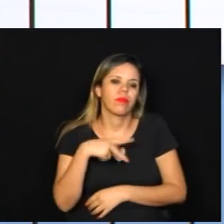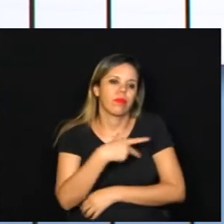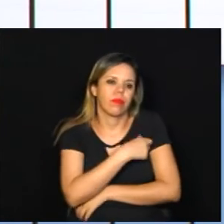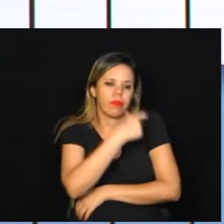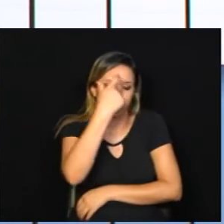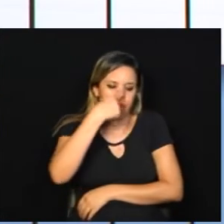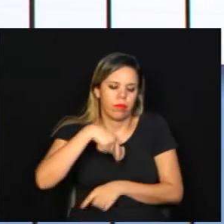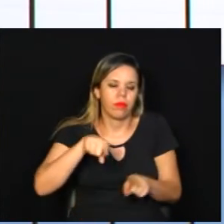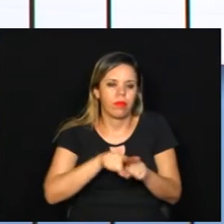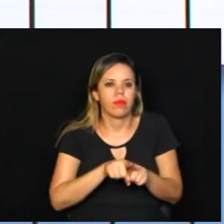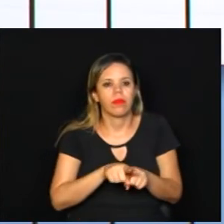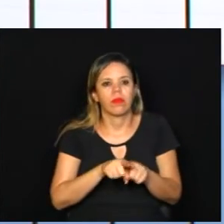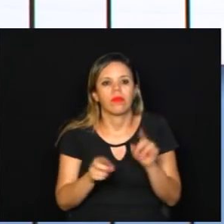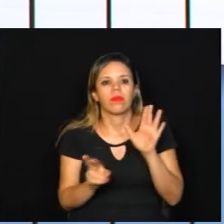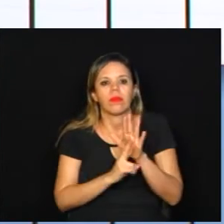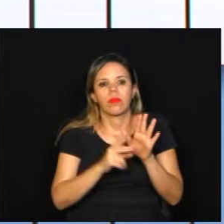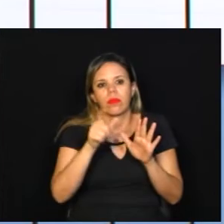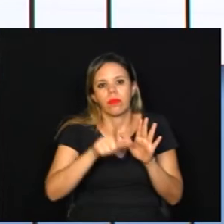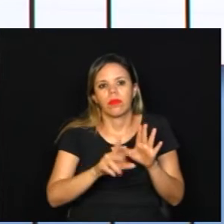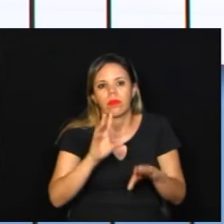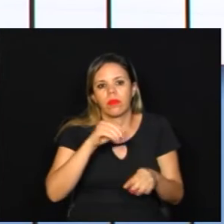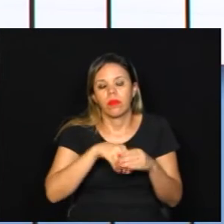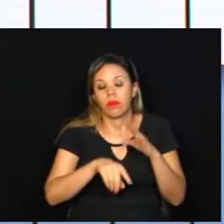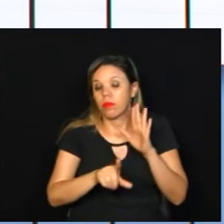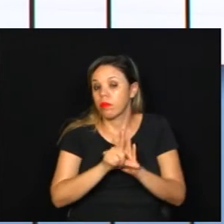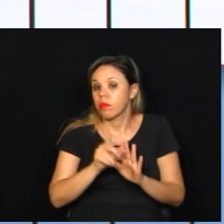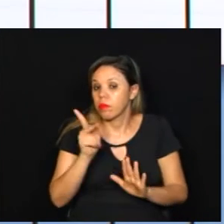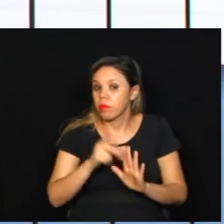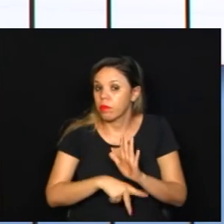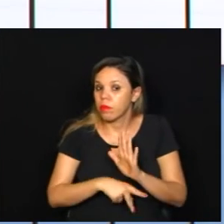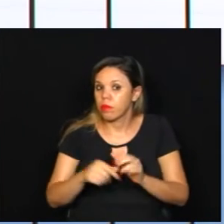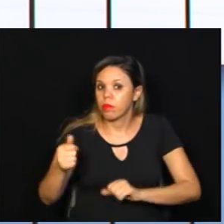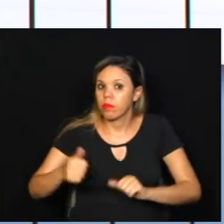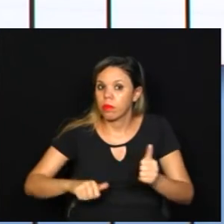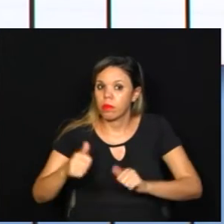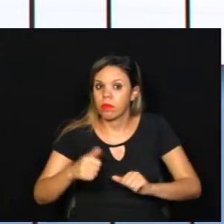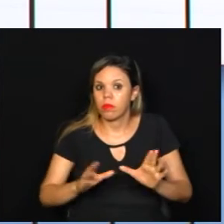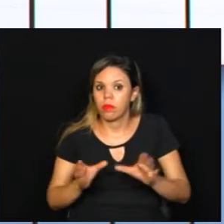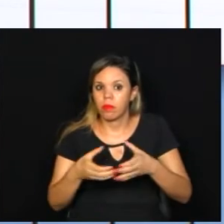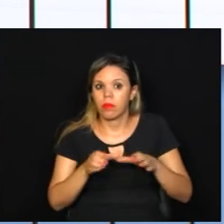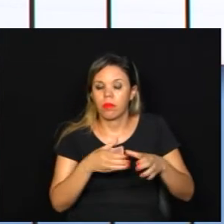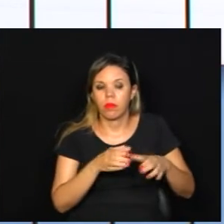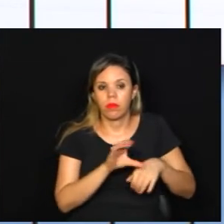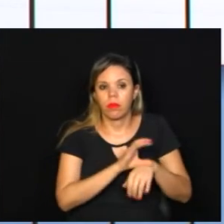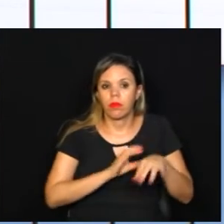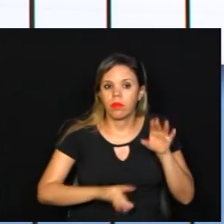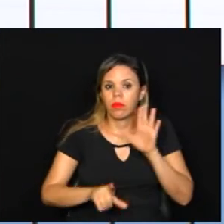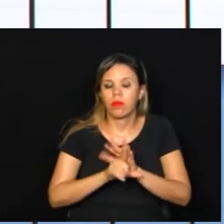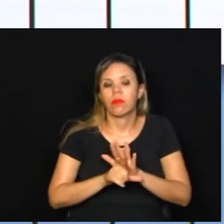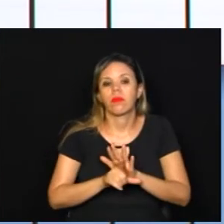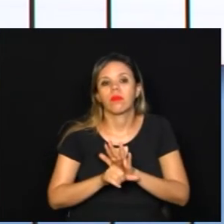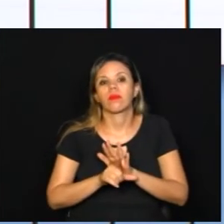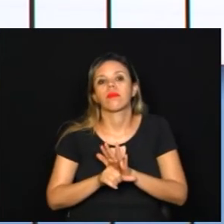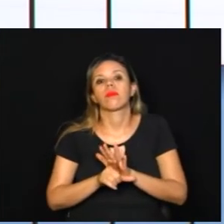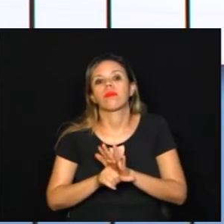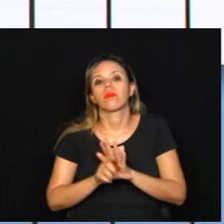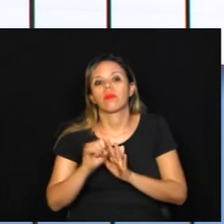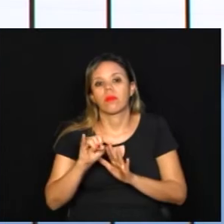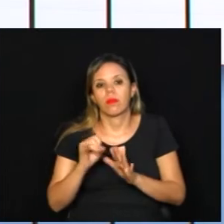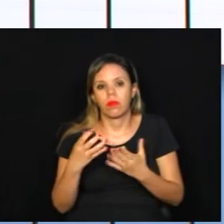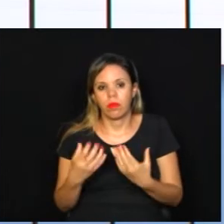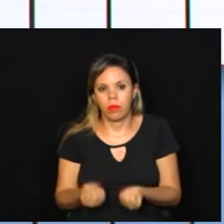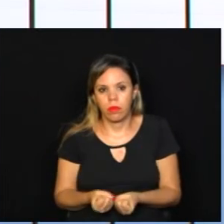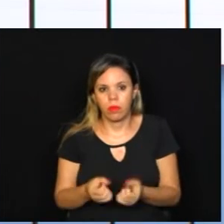imunizada ou seu representante legal. O projeto vai passar ainda pela Comissão de Constituição e Legalidade e, se